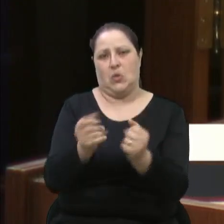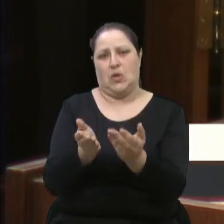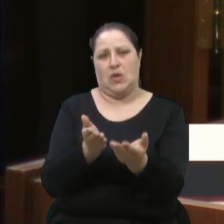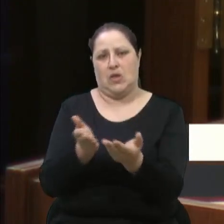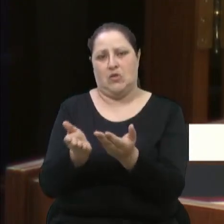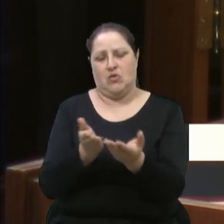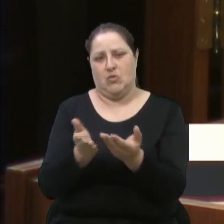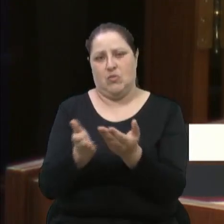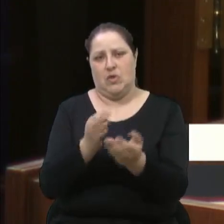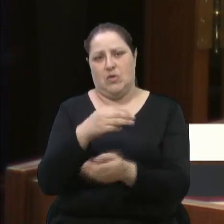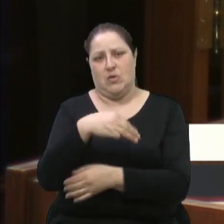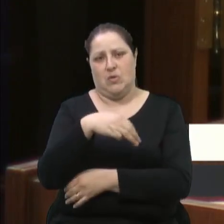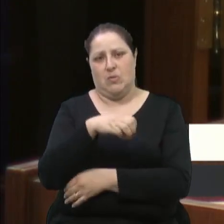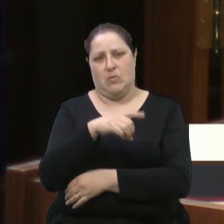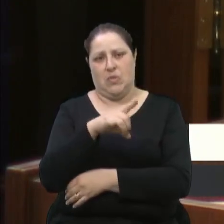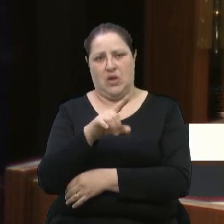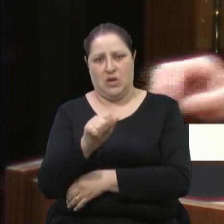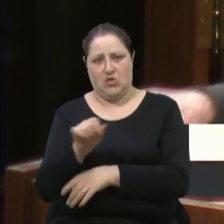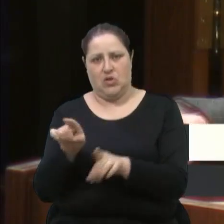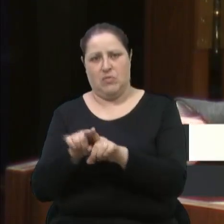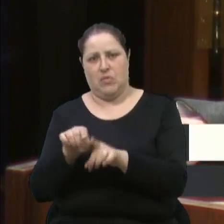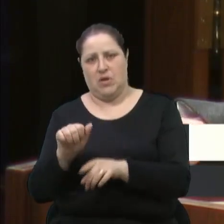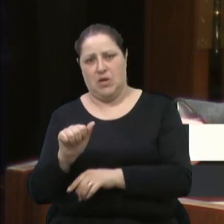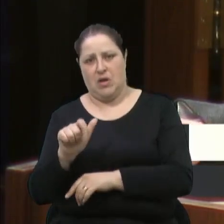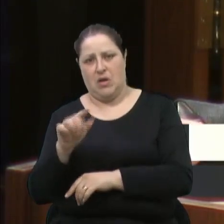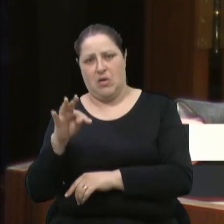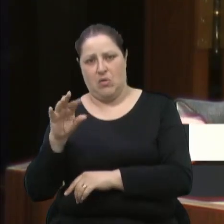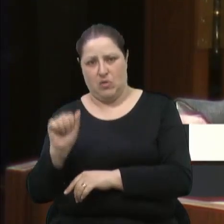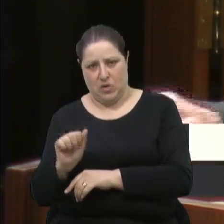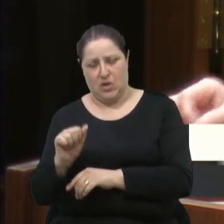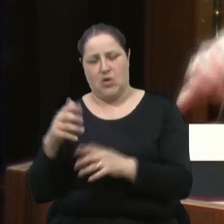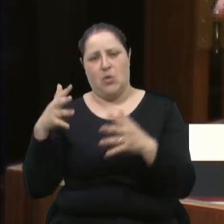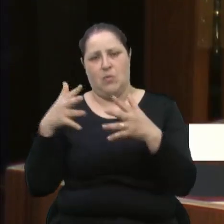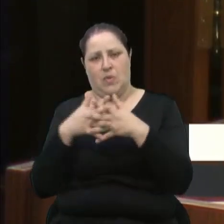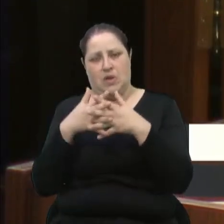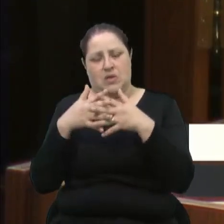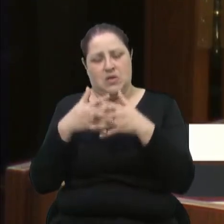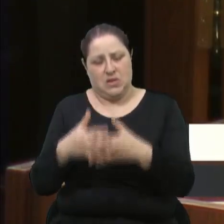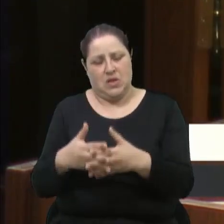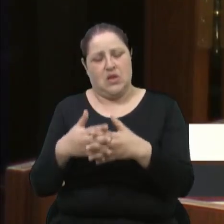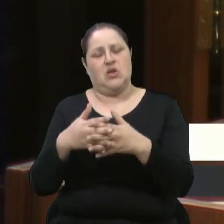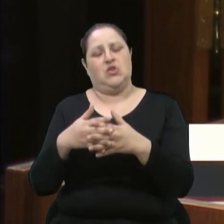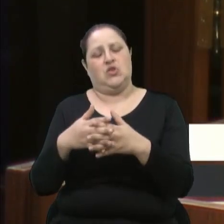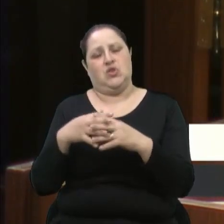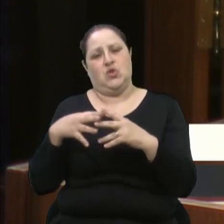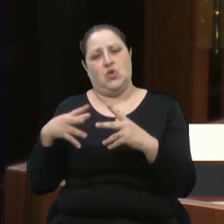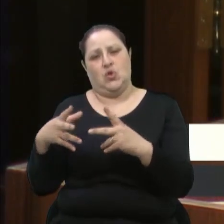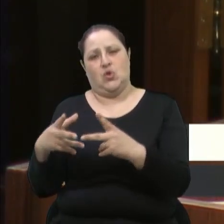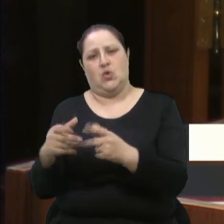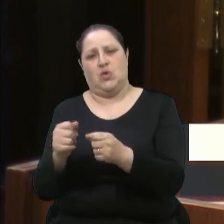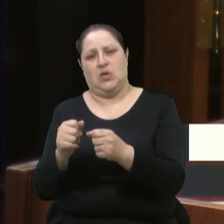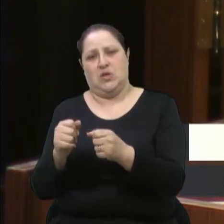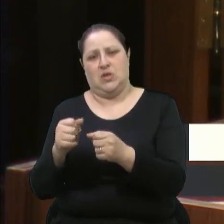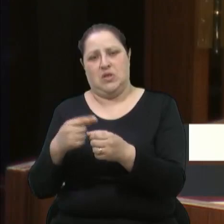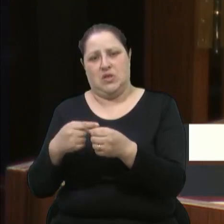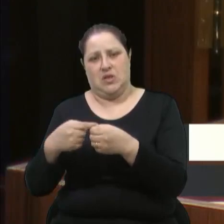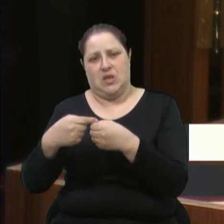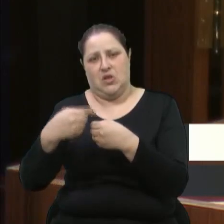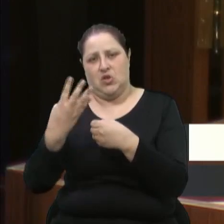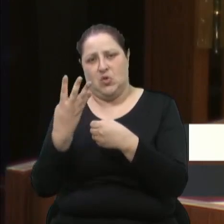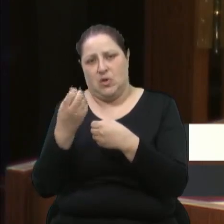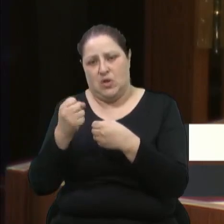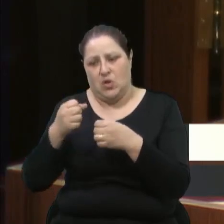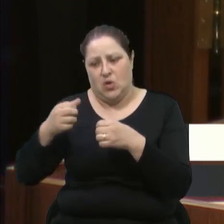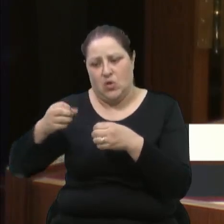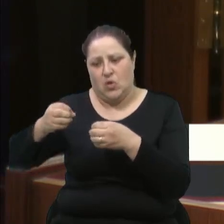alta complexidade dos 48 municípios da região. Então, essa minha luta no sentido de reunirmos